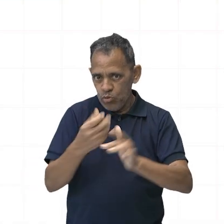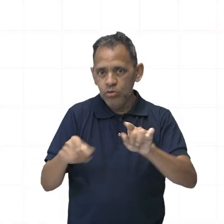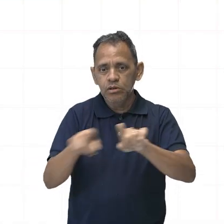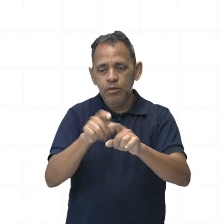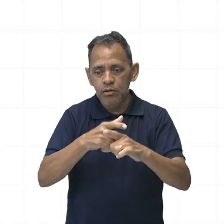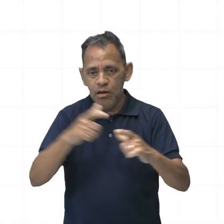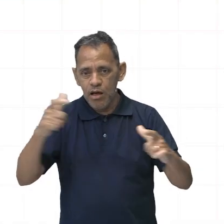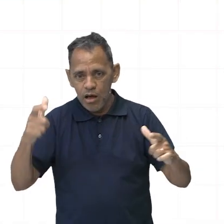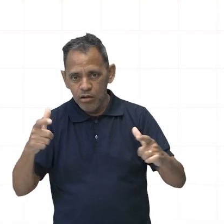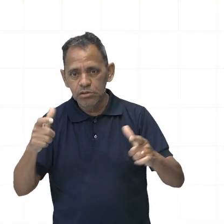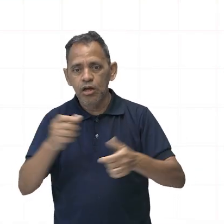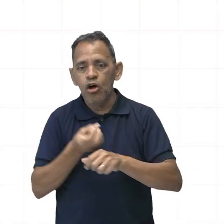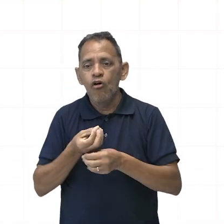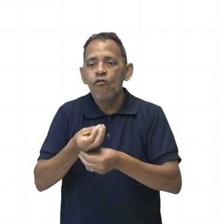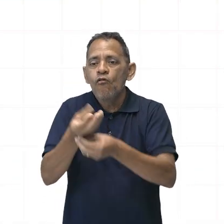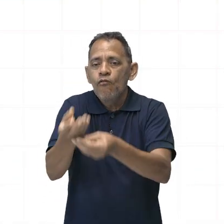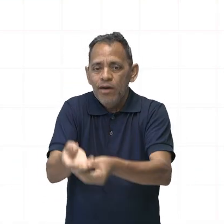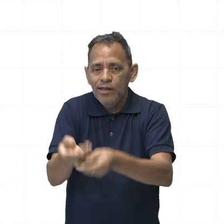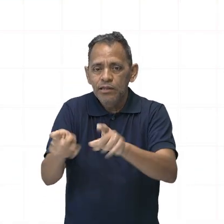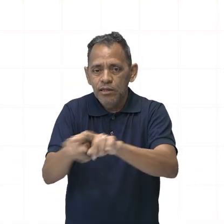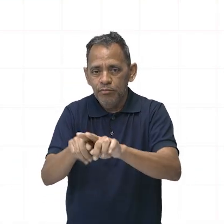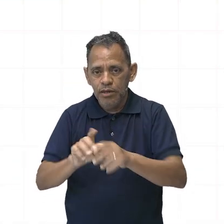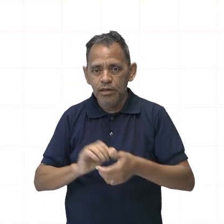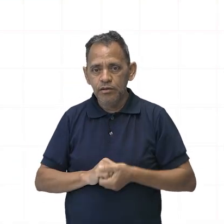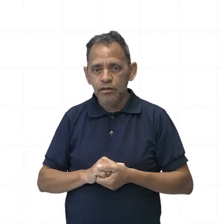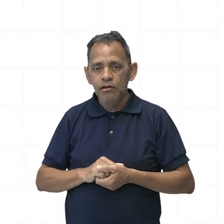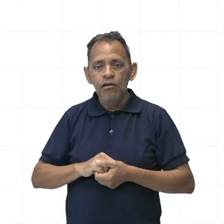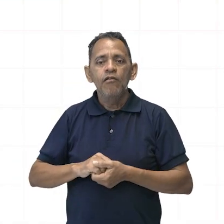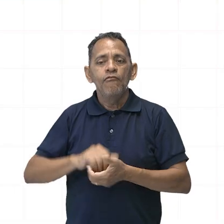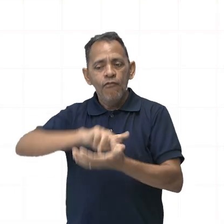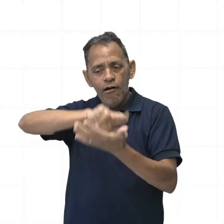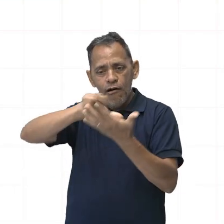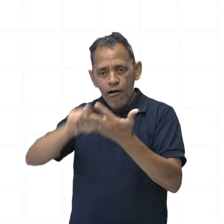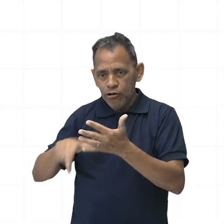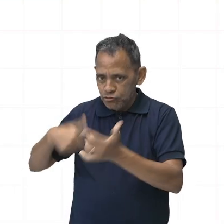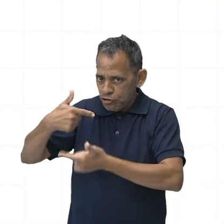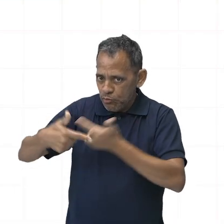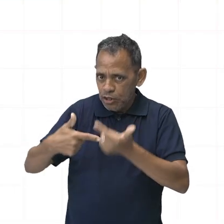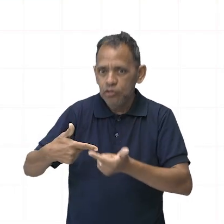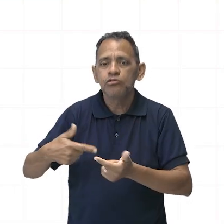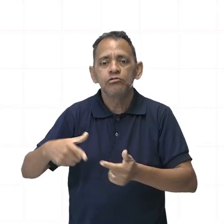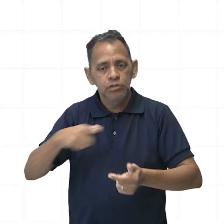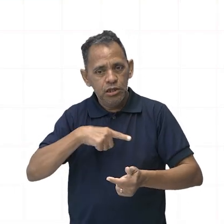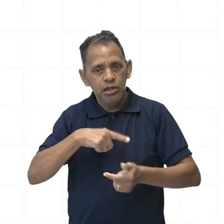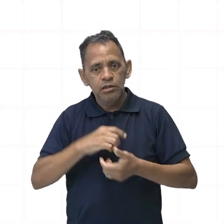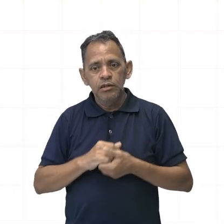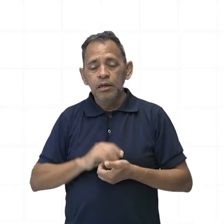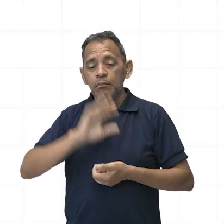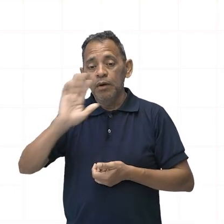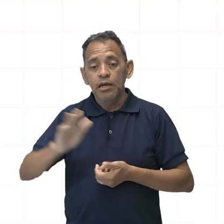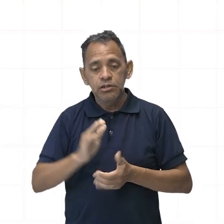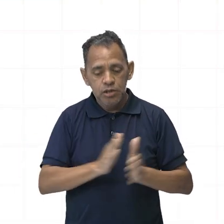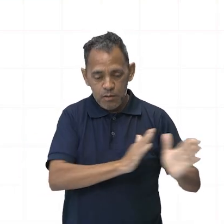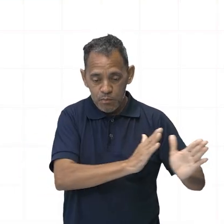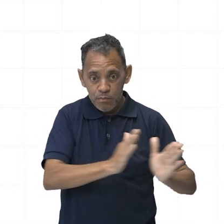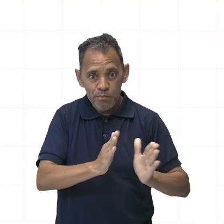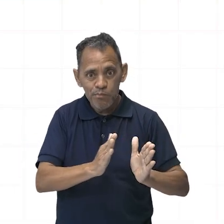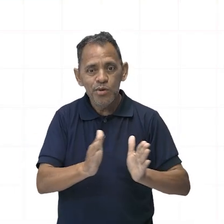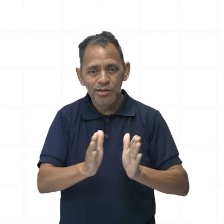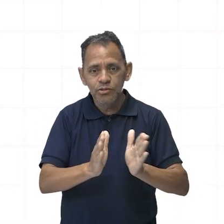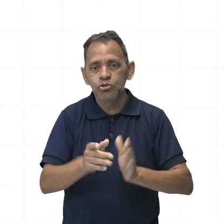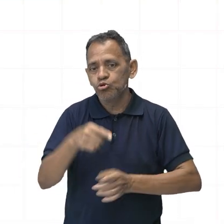alta demanda, e isso acaba gerando abundância de emprego, enquanto outros períodos podem surgir